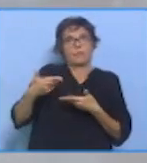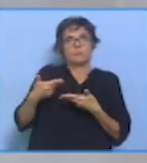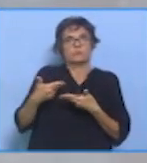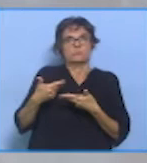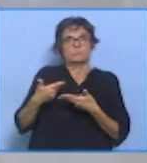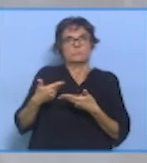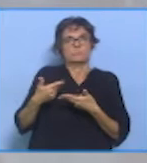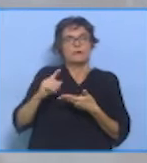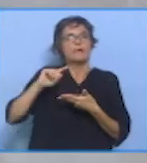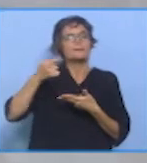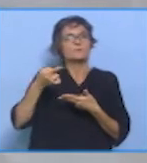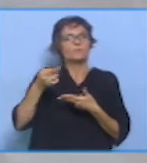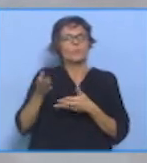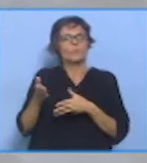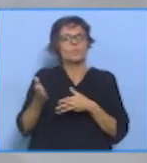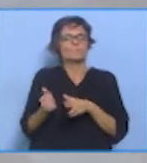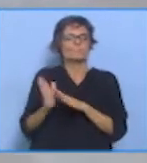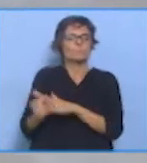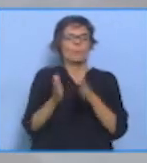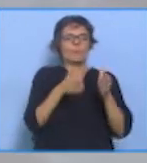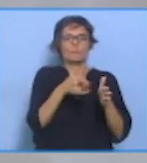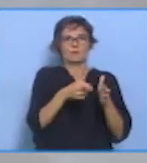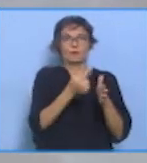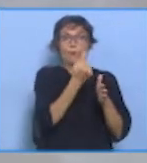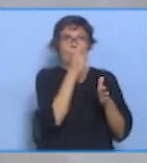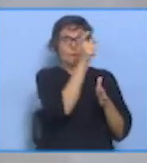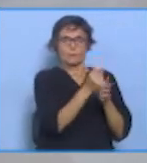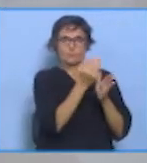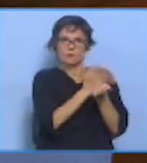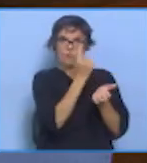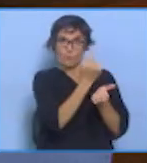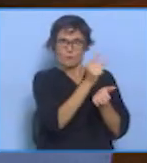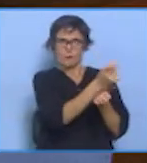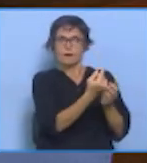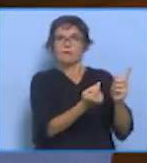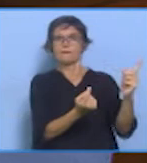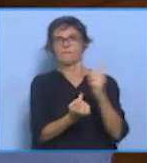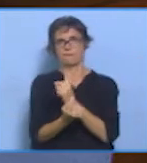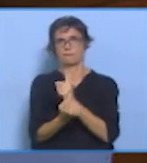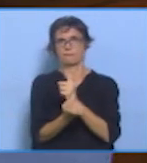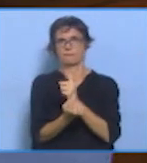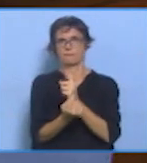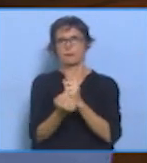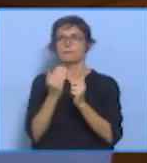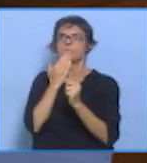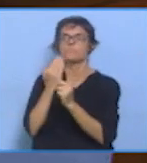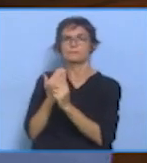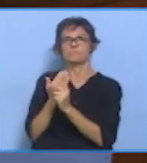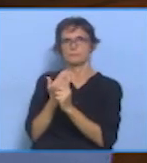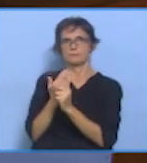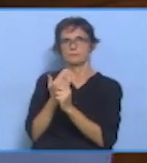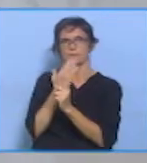há a questão do agradecimento, não é? Quer dizer, há um deles que volta atrás e agradece. E, portanto, esta dimensão de nós agradecermos tudo o que Deus nos